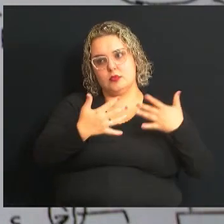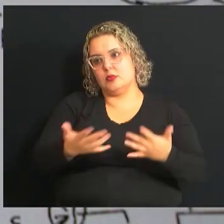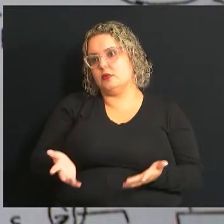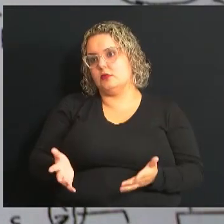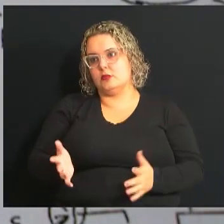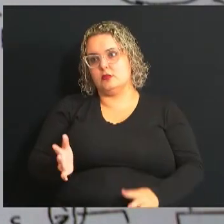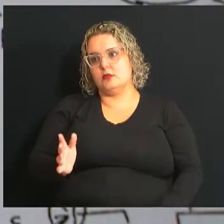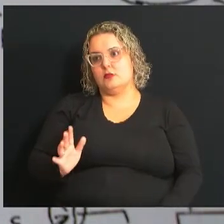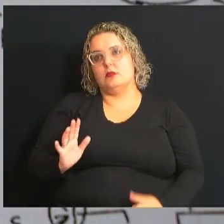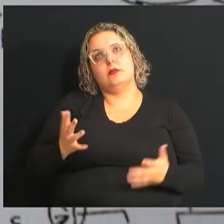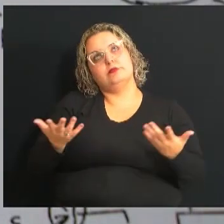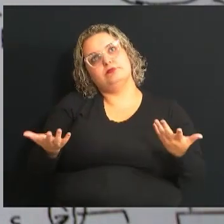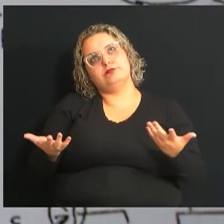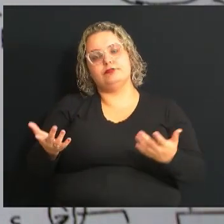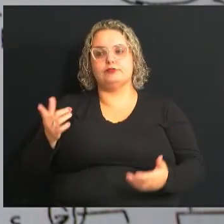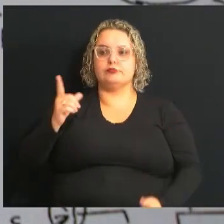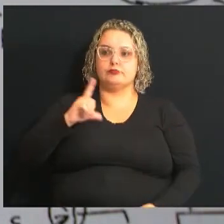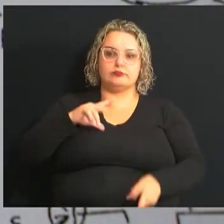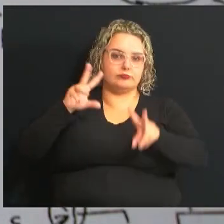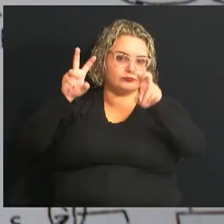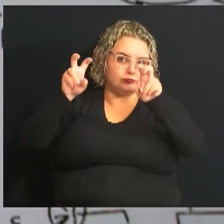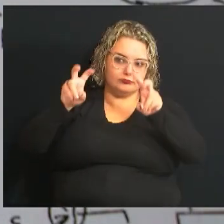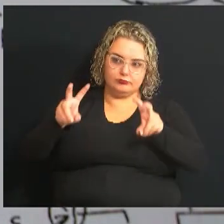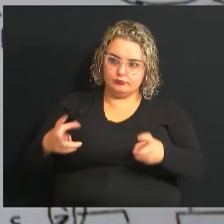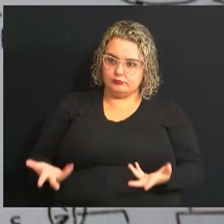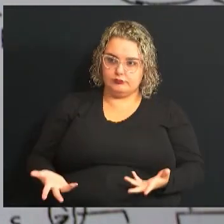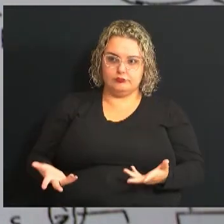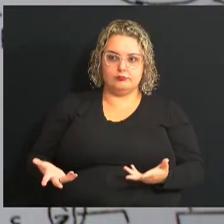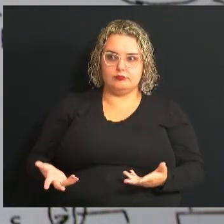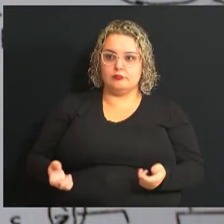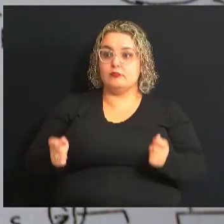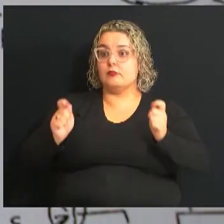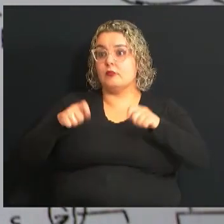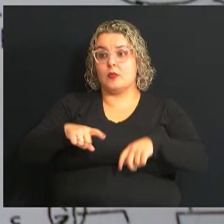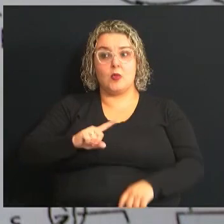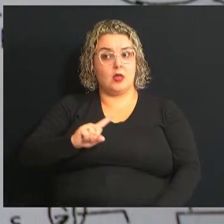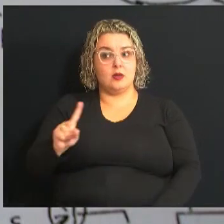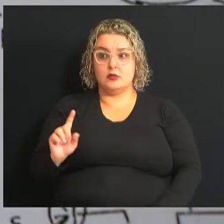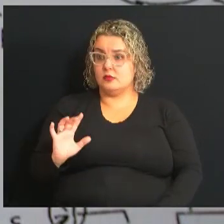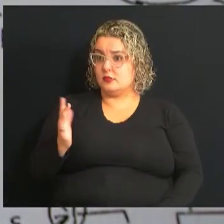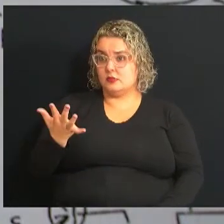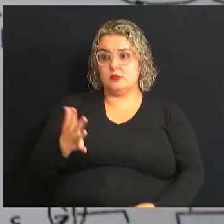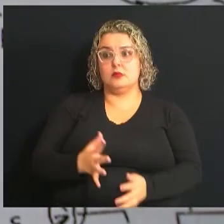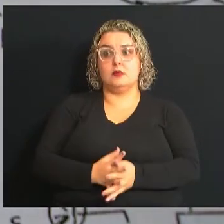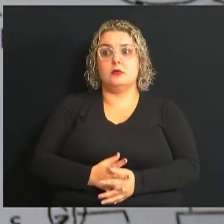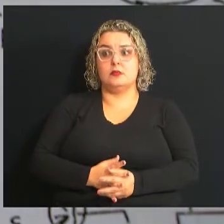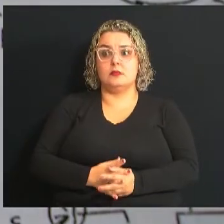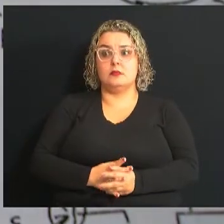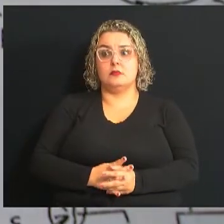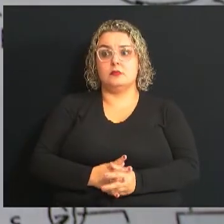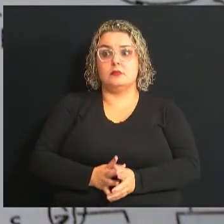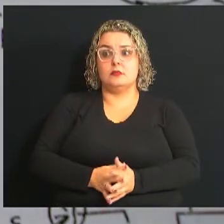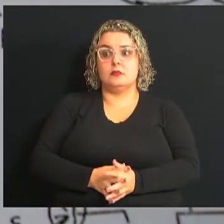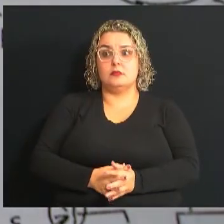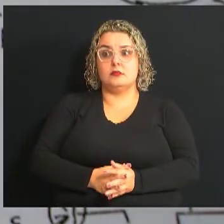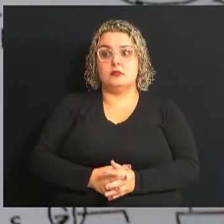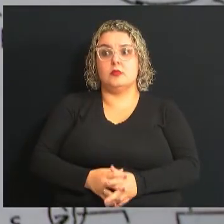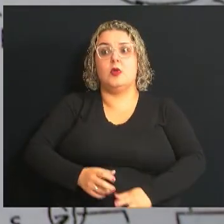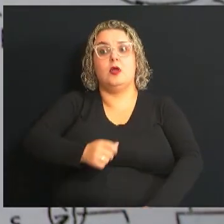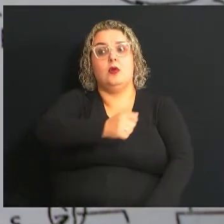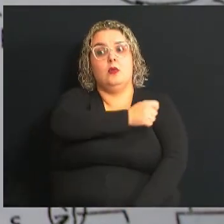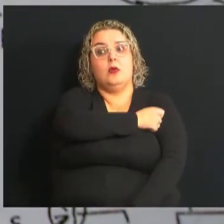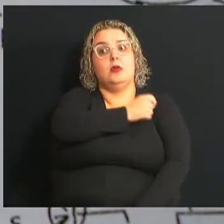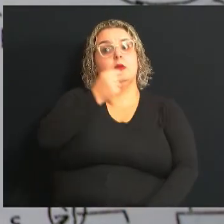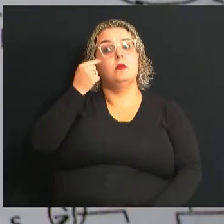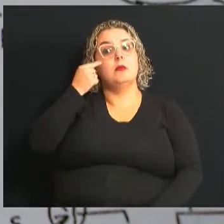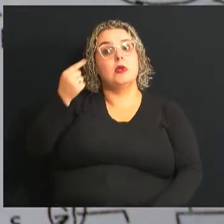Então, temas relacionados a isso possivelmente não irão aparecer. Então, o aluno ele deve pensar que